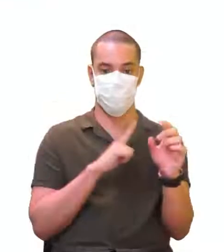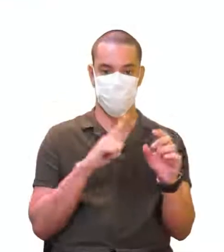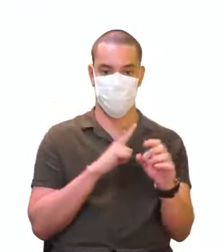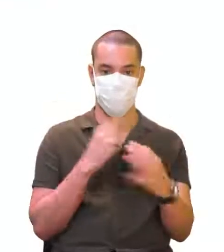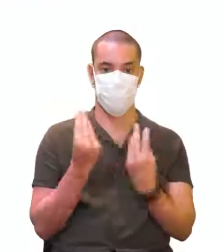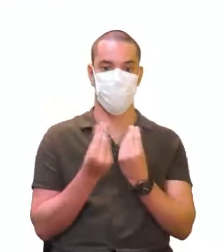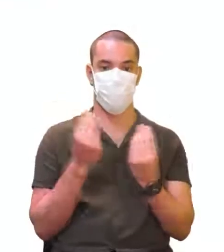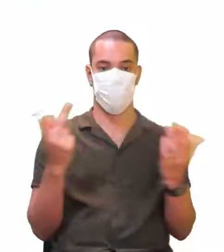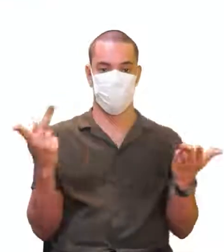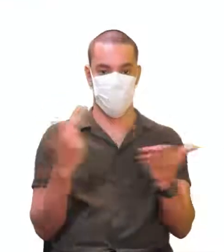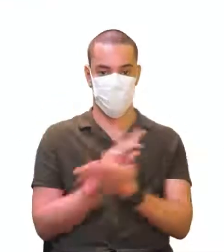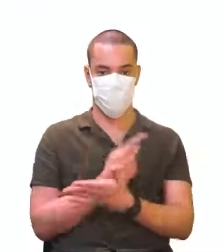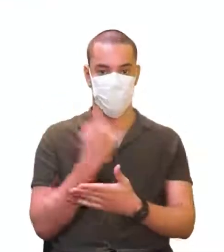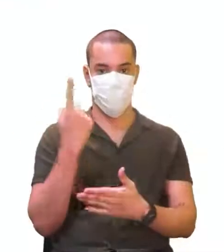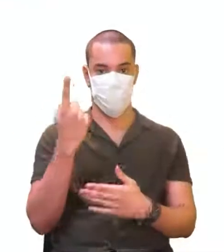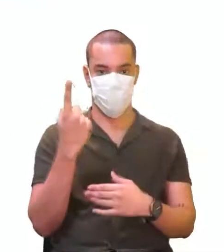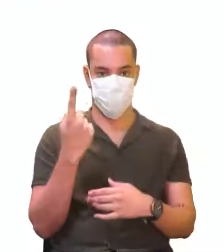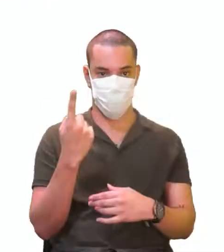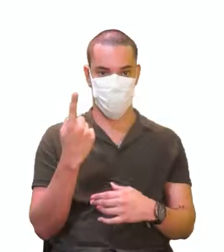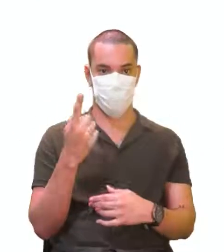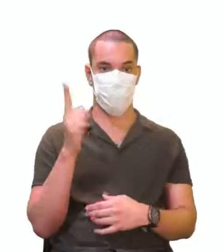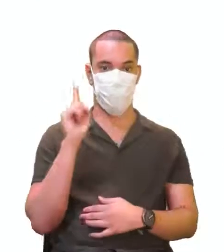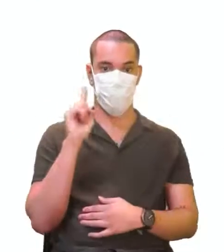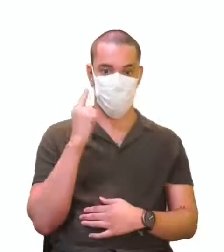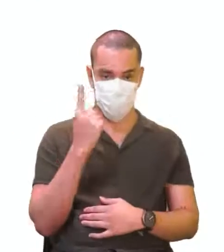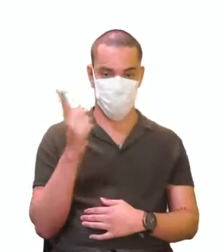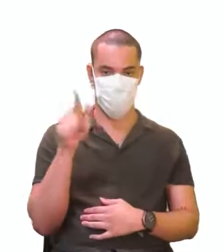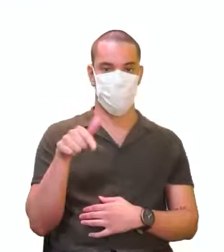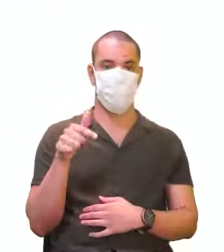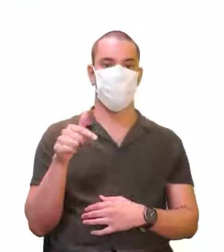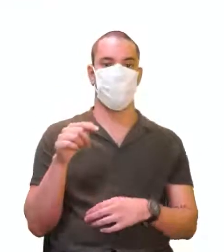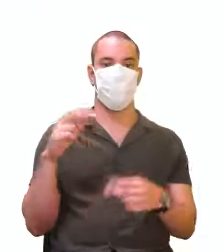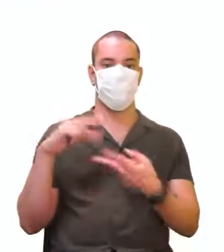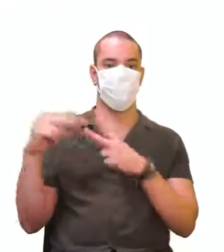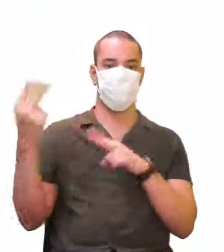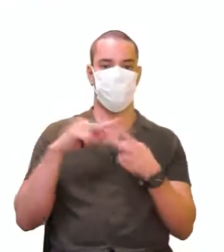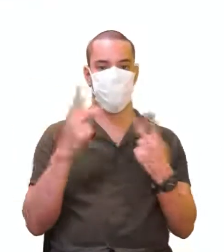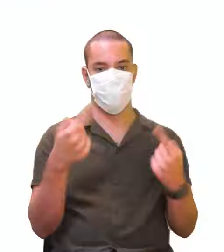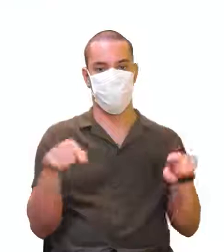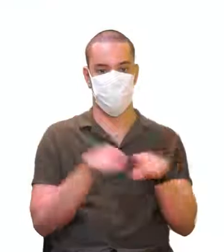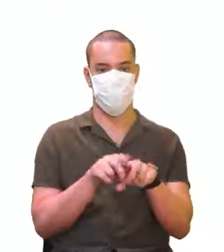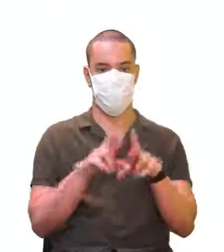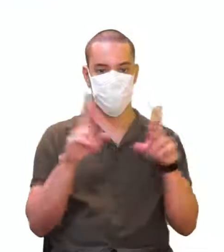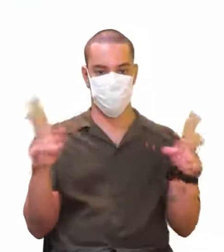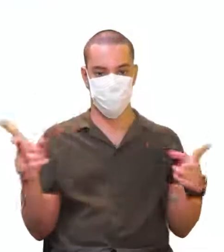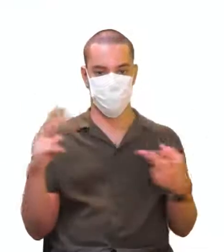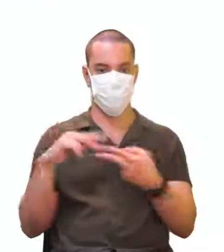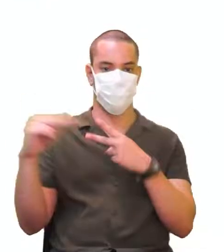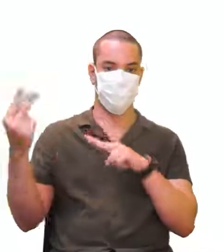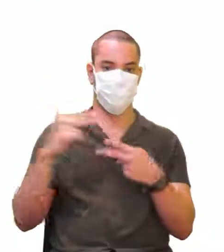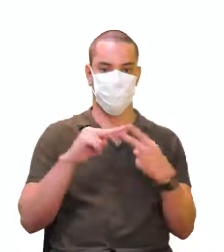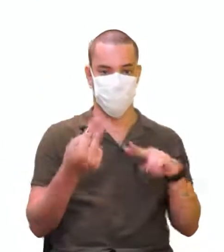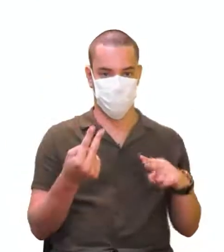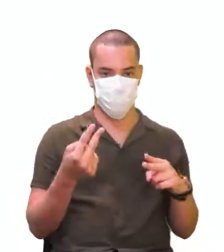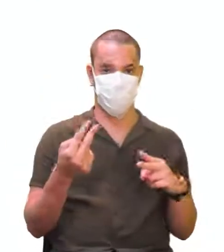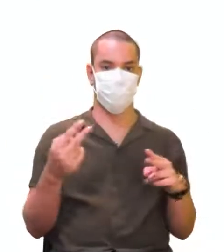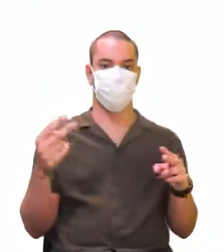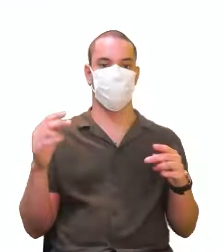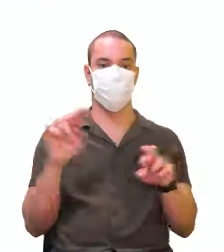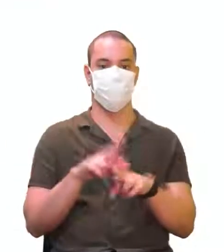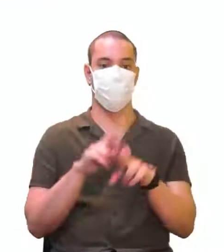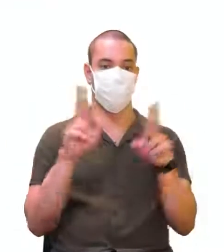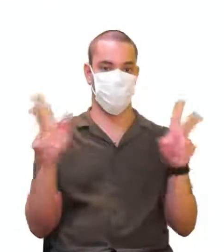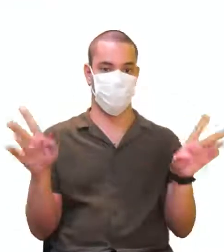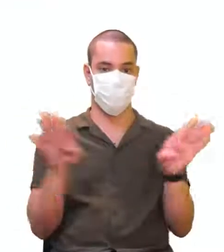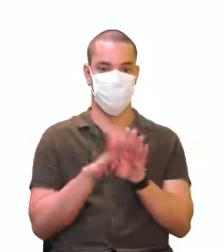dominância, você tem um par em heterozigose e você tem um par em homozigose em recessividade. Isso é o que a gente